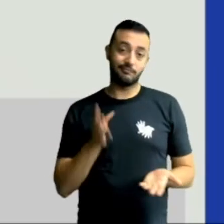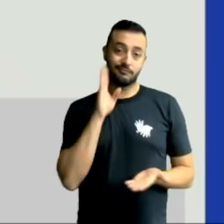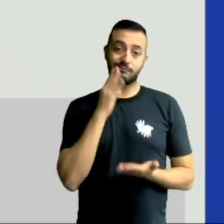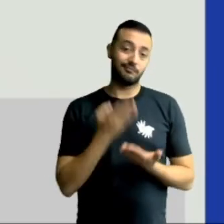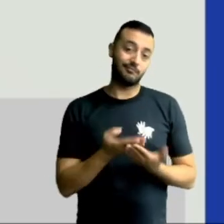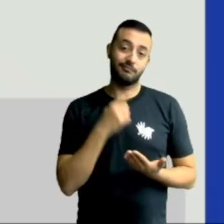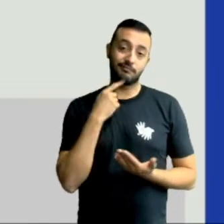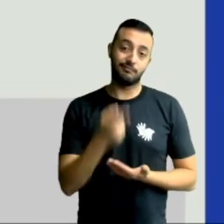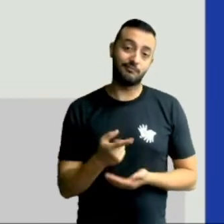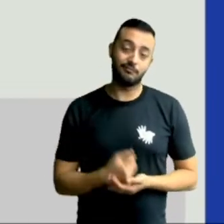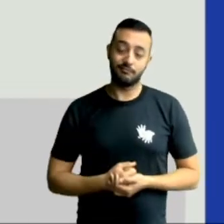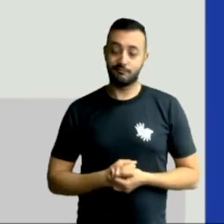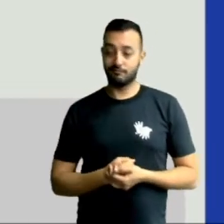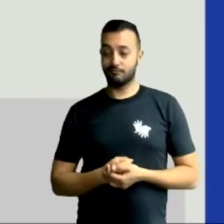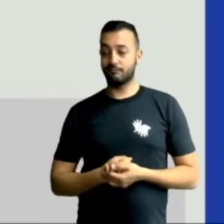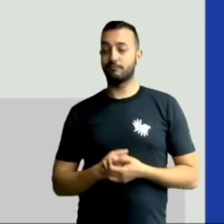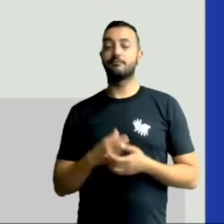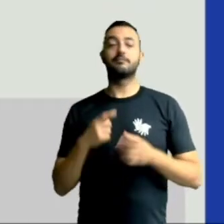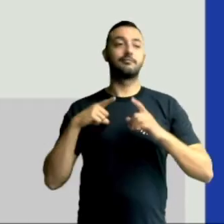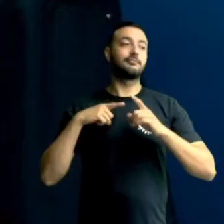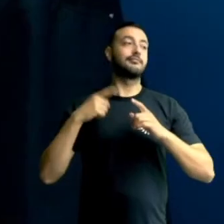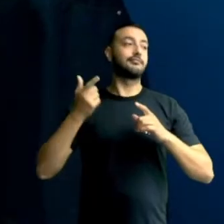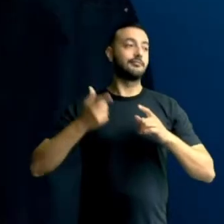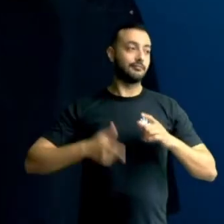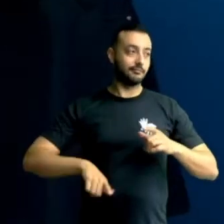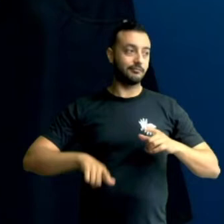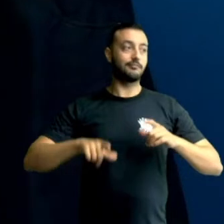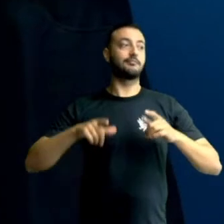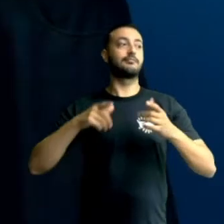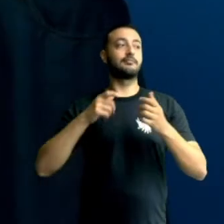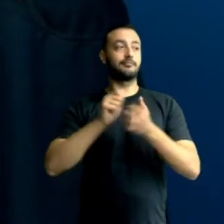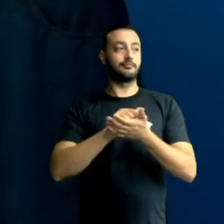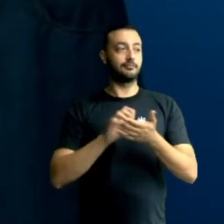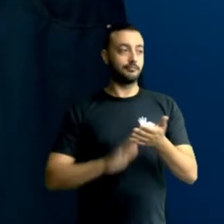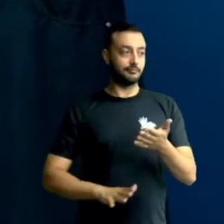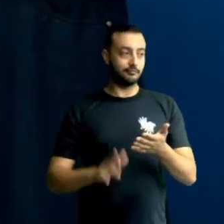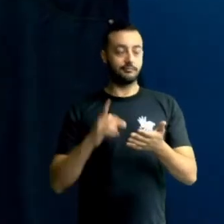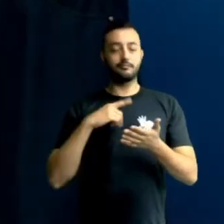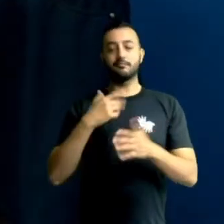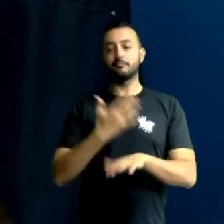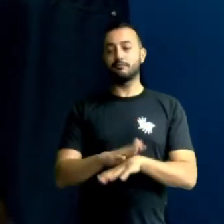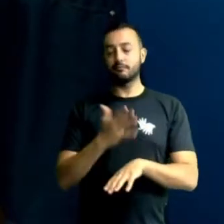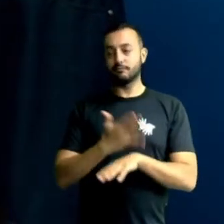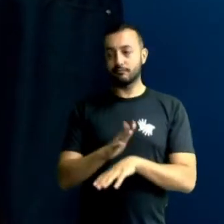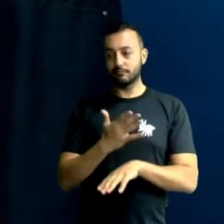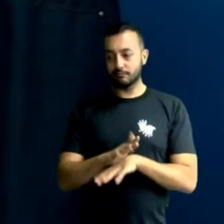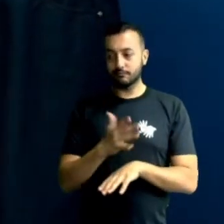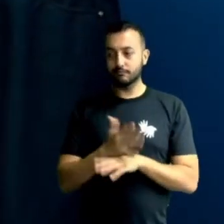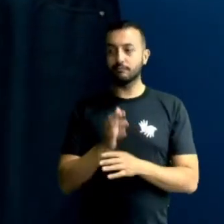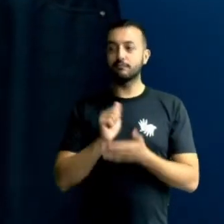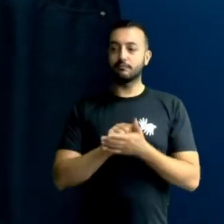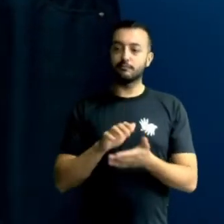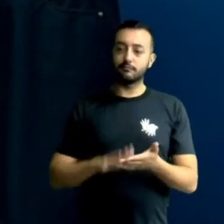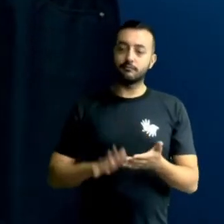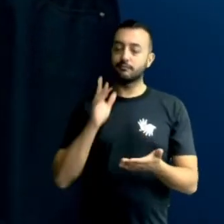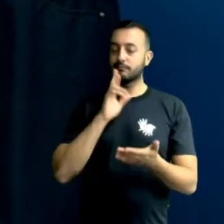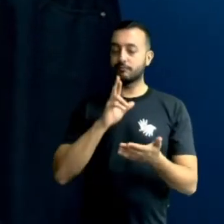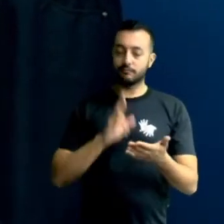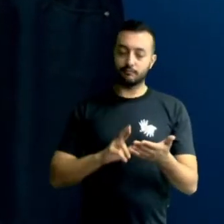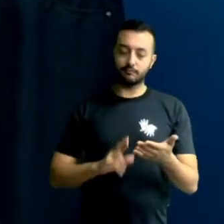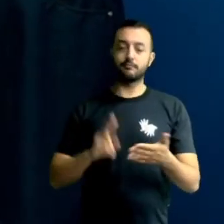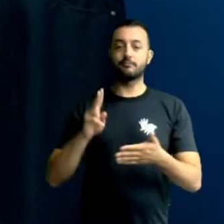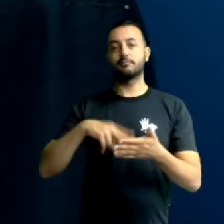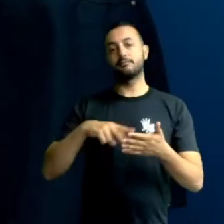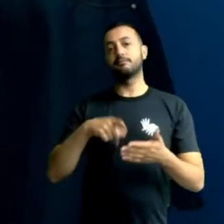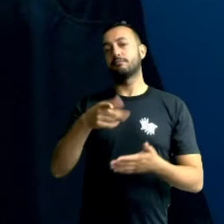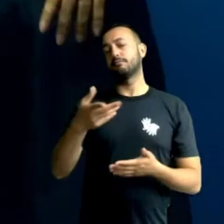acreditar. Trouxe aqui mais uma atividade pra gente, porque é por meio de exercícios, leituras, que vocês vão ficar muito fera,